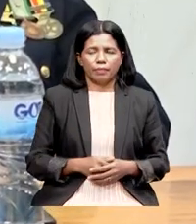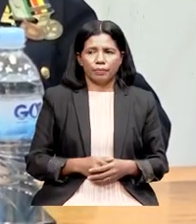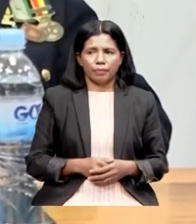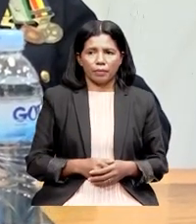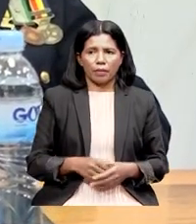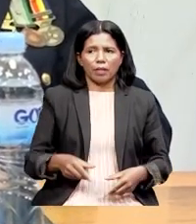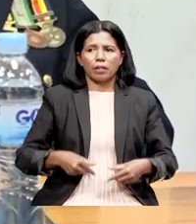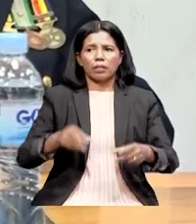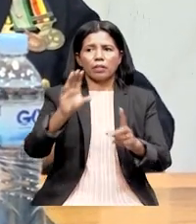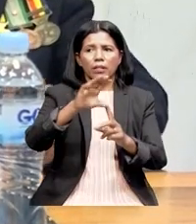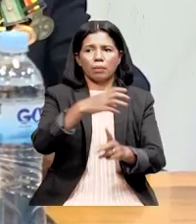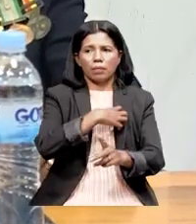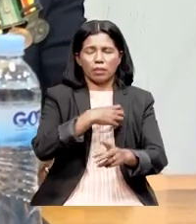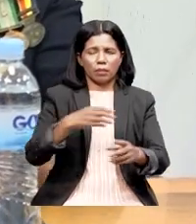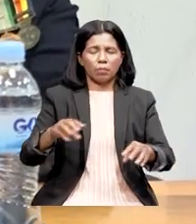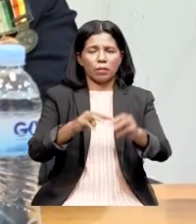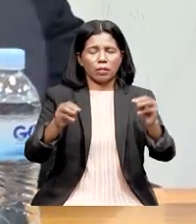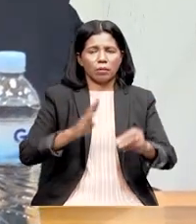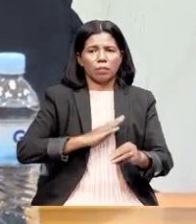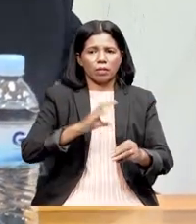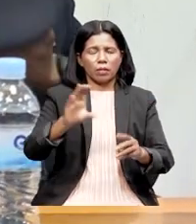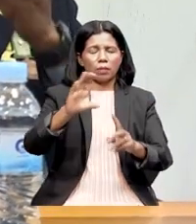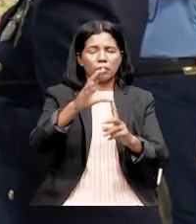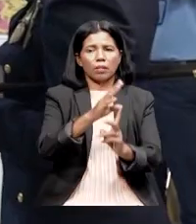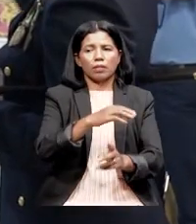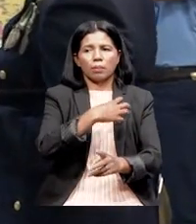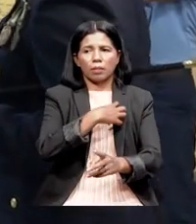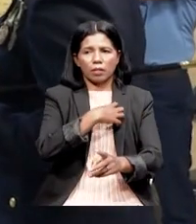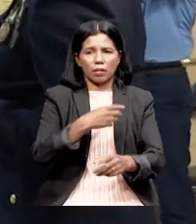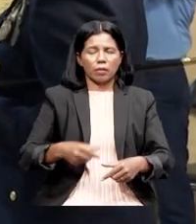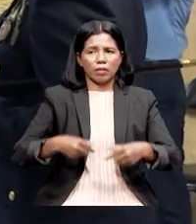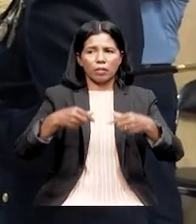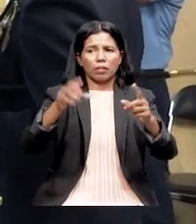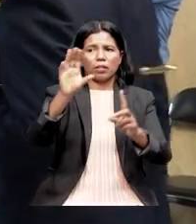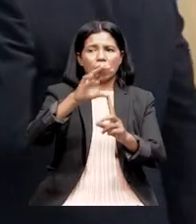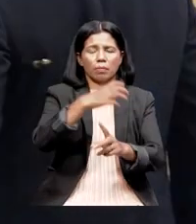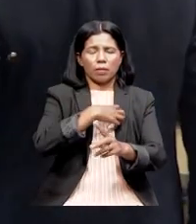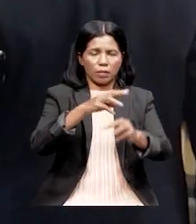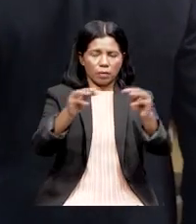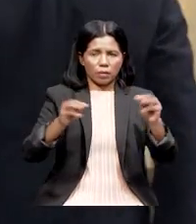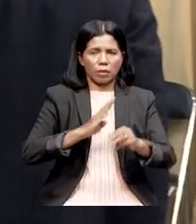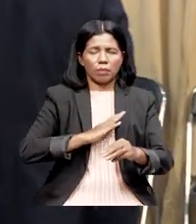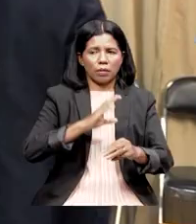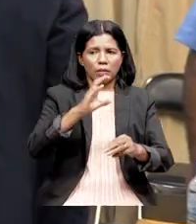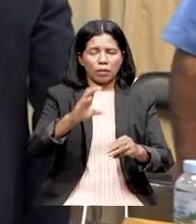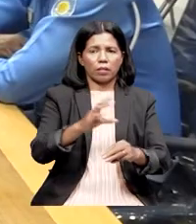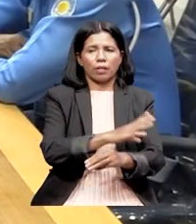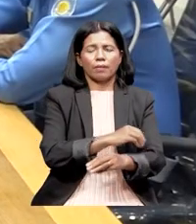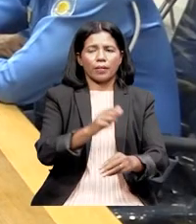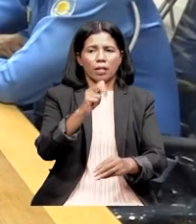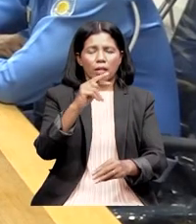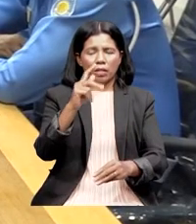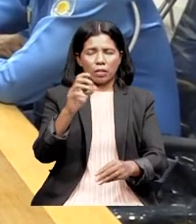de posse para comandante Pentelfon município Baucau, comissário geral Pentelmos foi posse para comandante Pentel município Baucau cessante Antônio